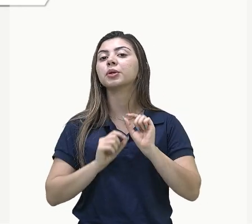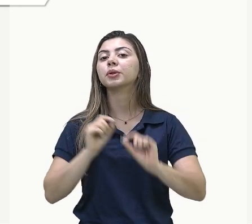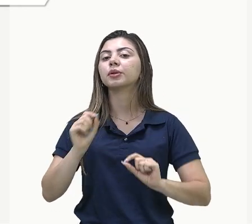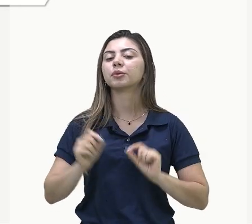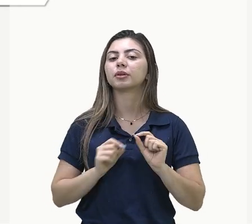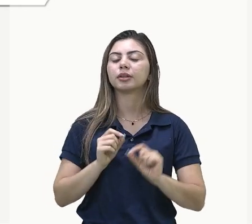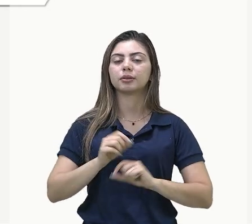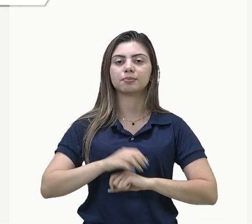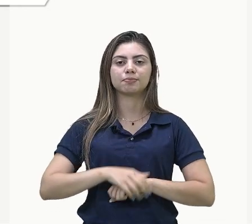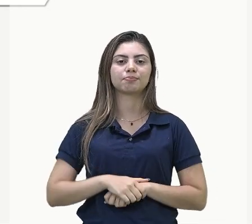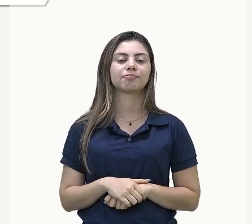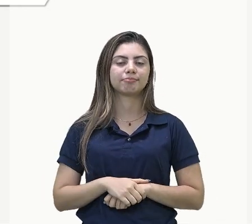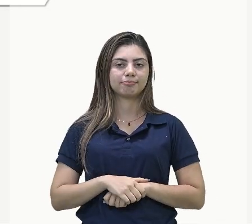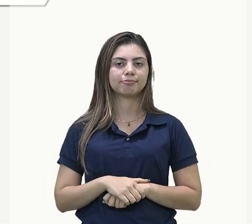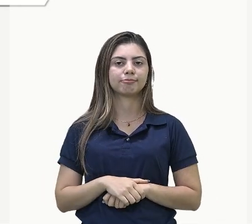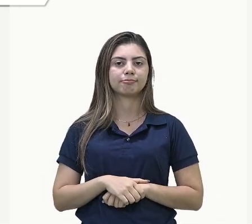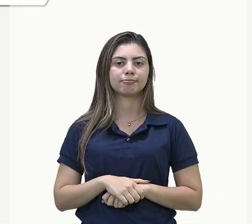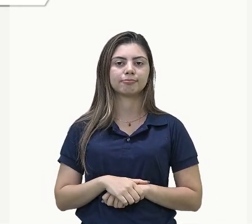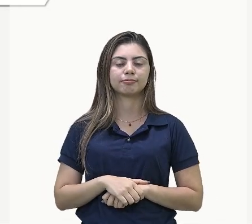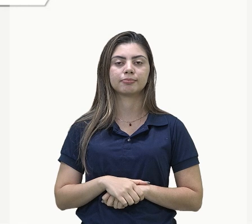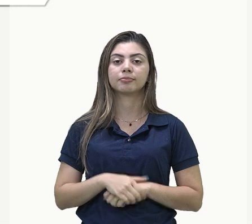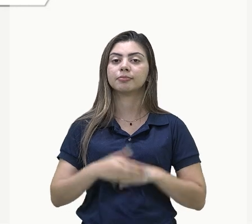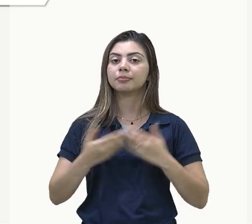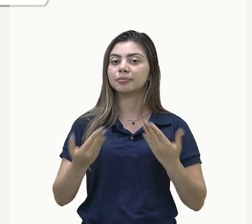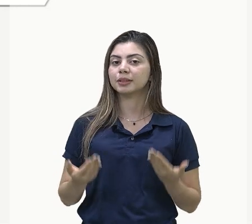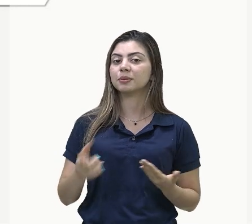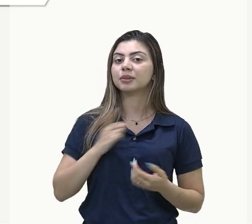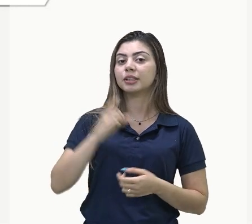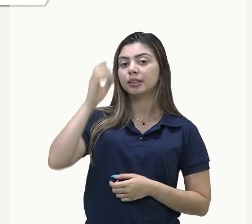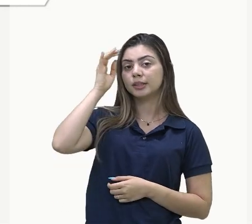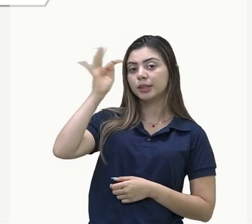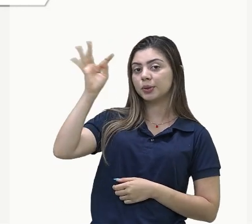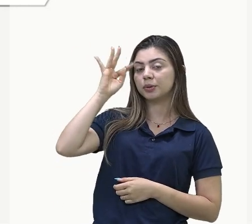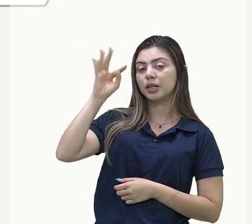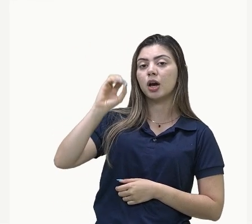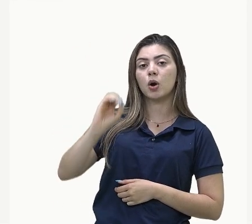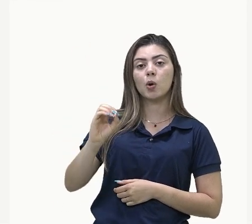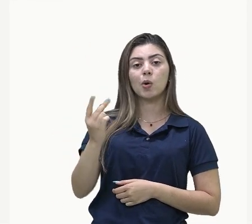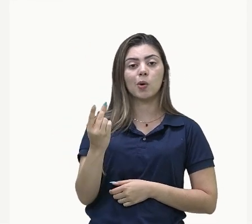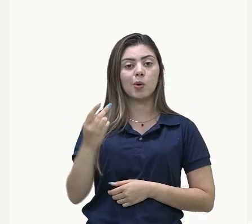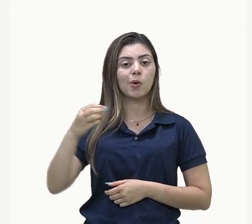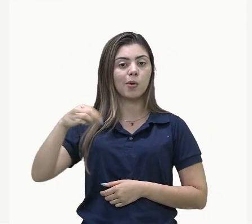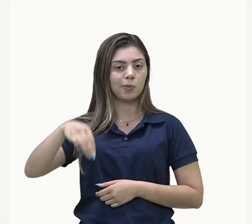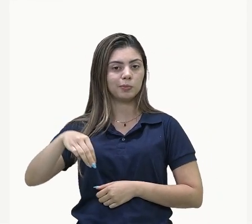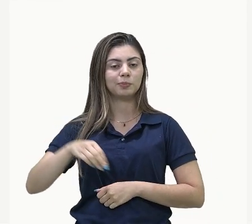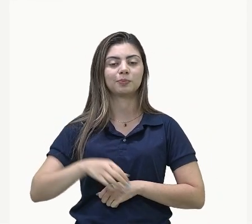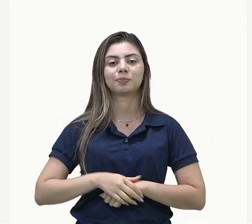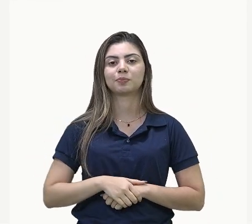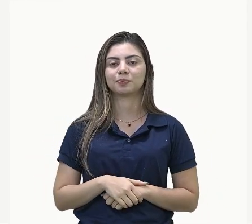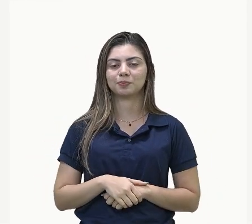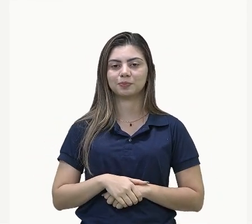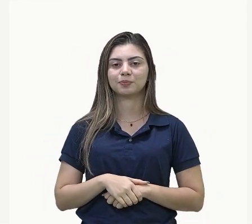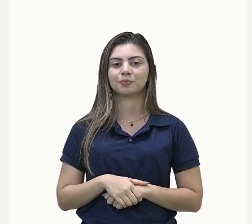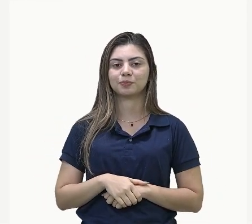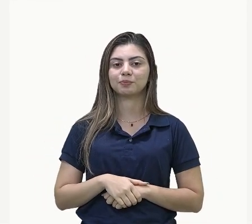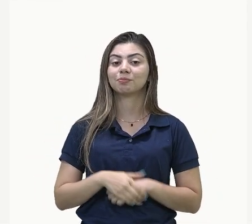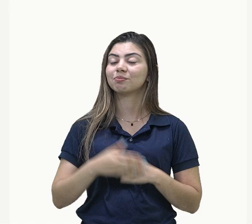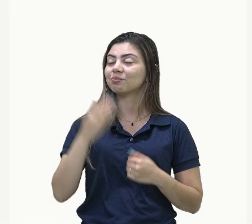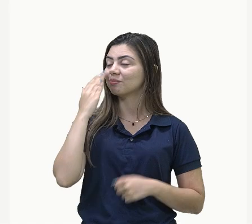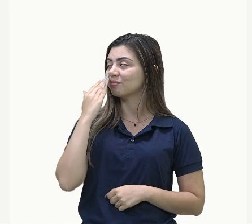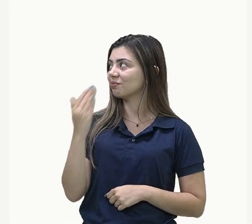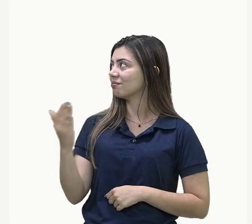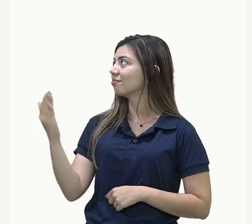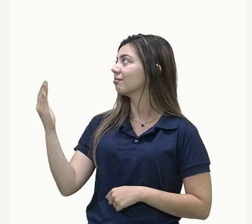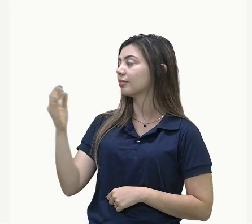preciso também falar da lei de Ohm. Vejam, A